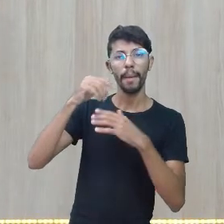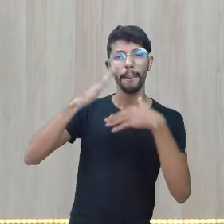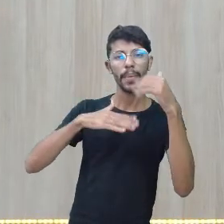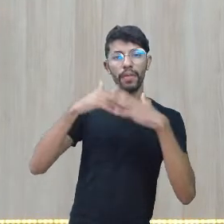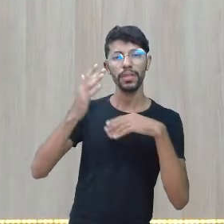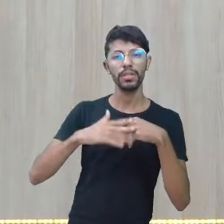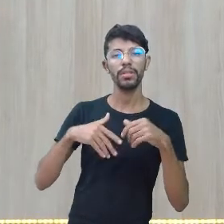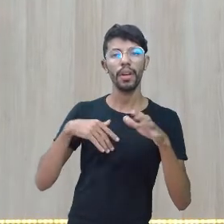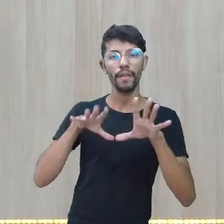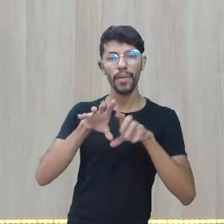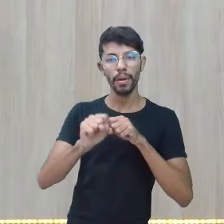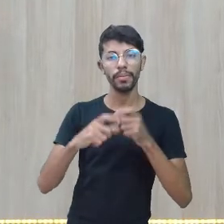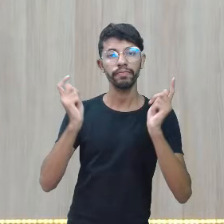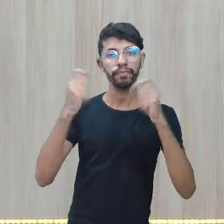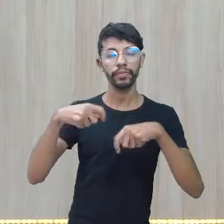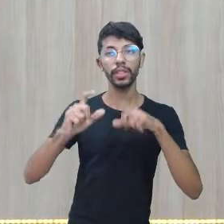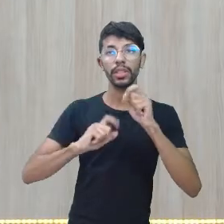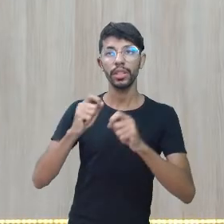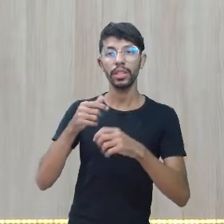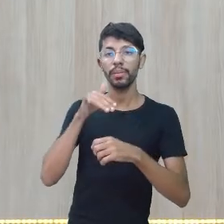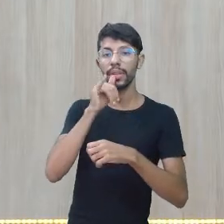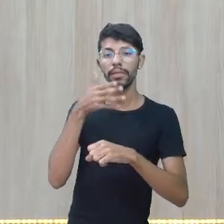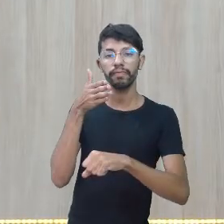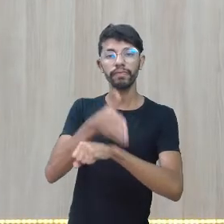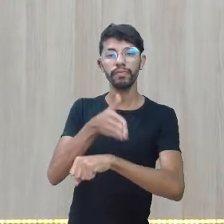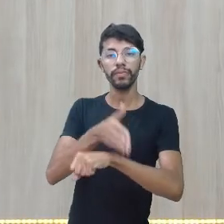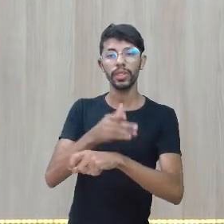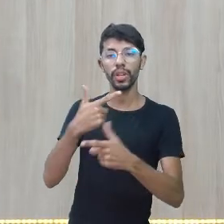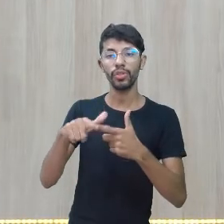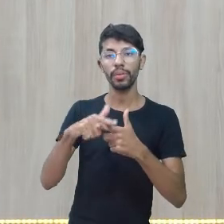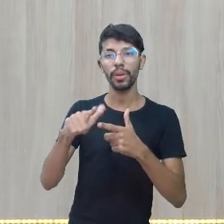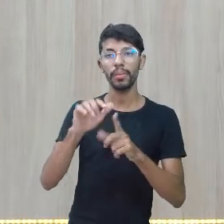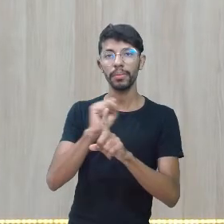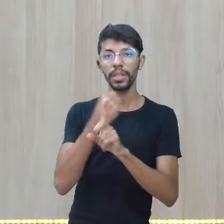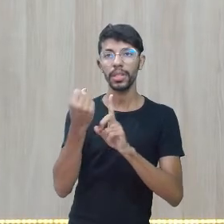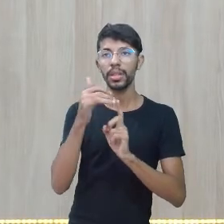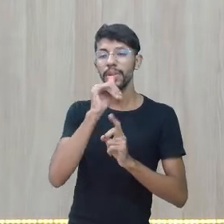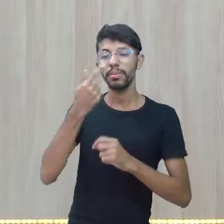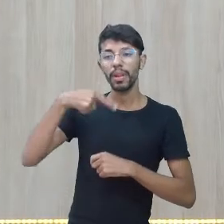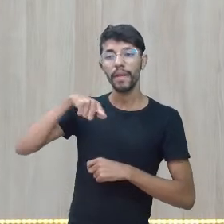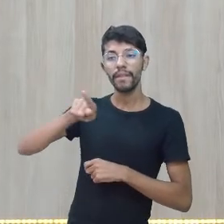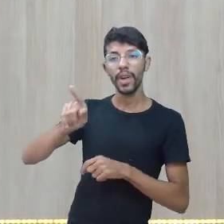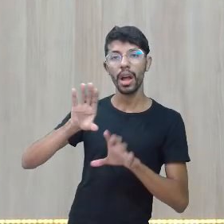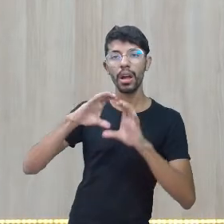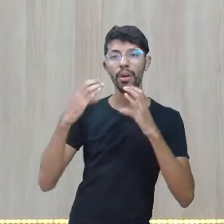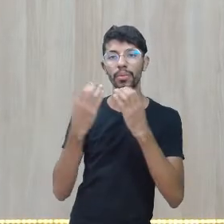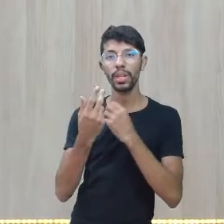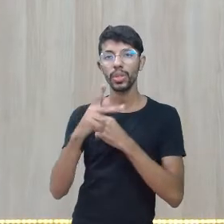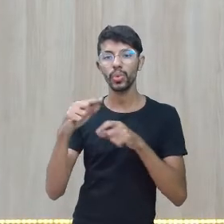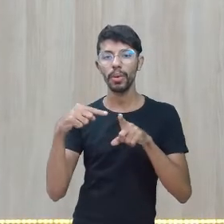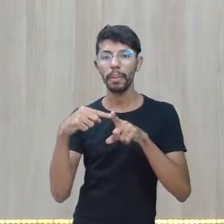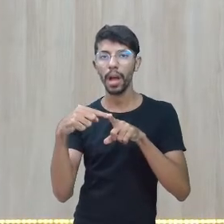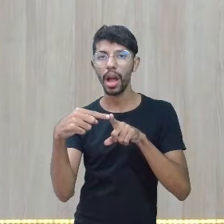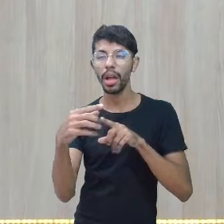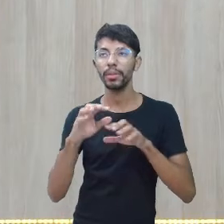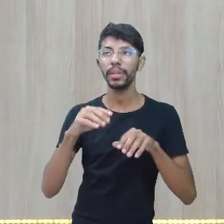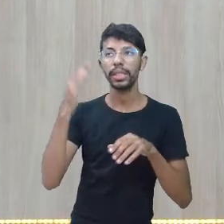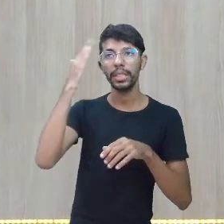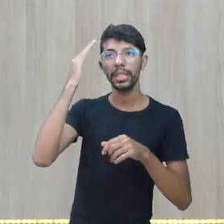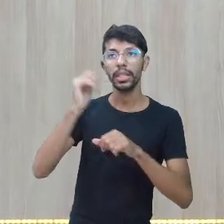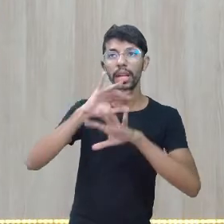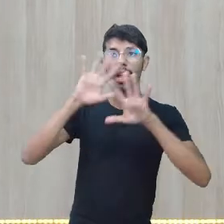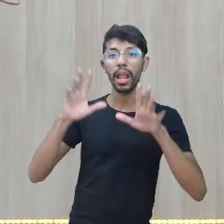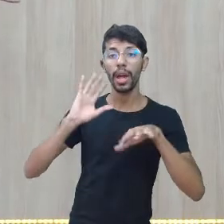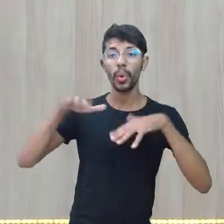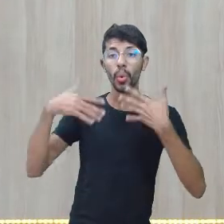para entender e intervir nos problemas sociais, vai lá na sua comunidade, no seu bairro, entender quais são